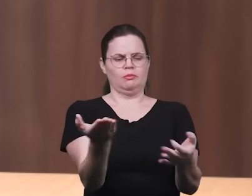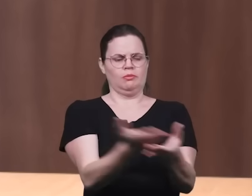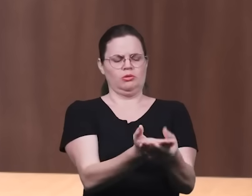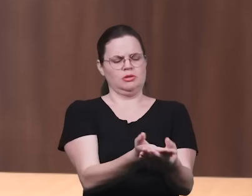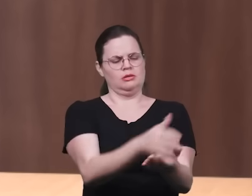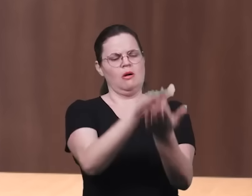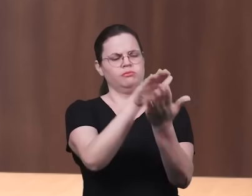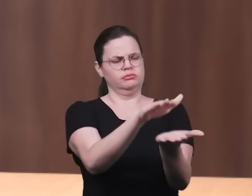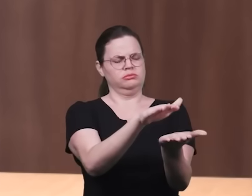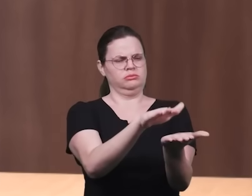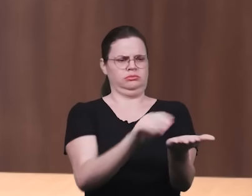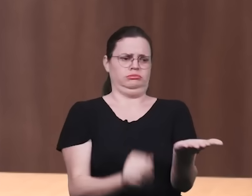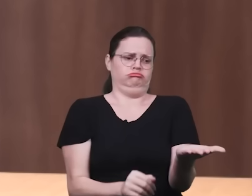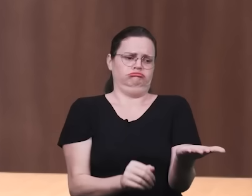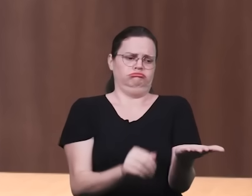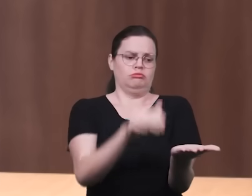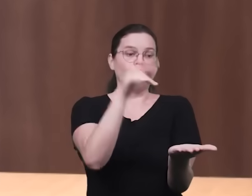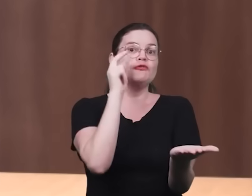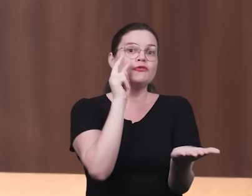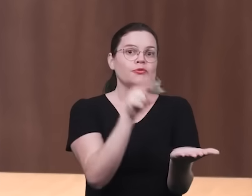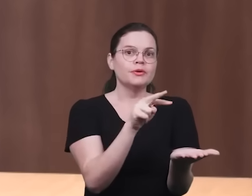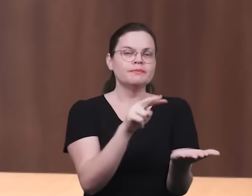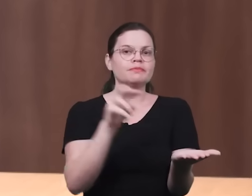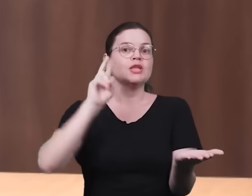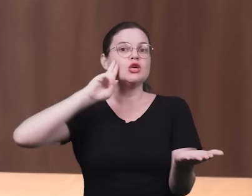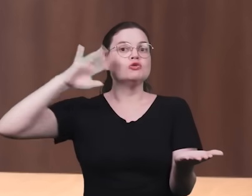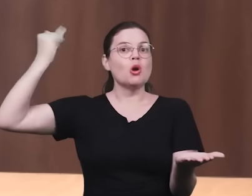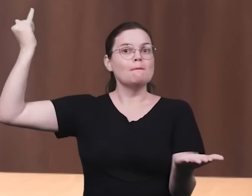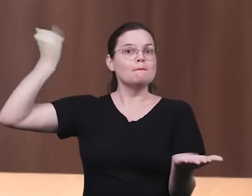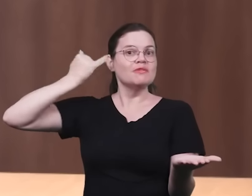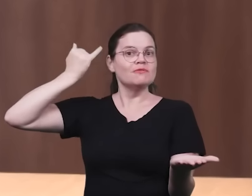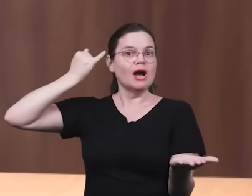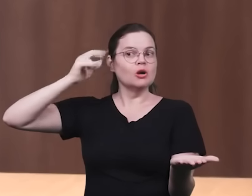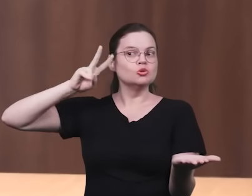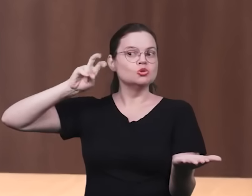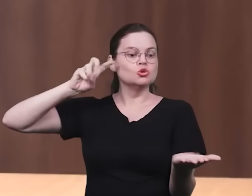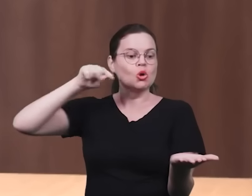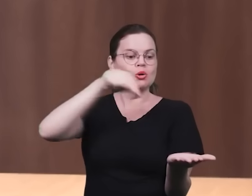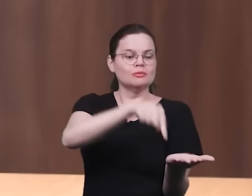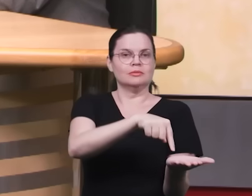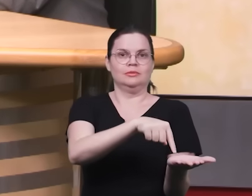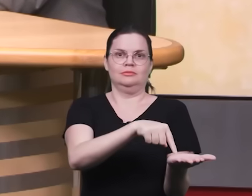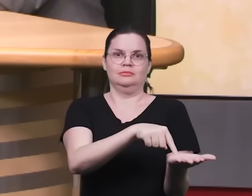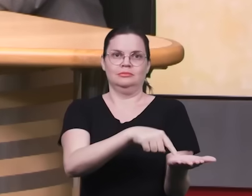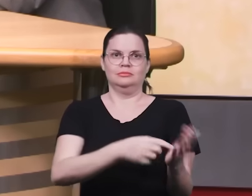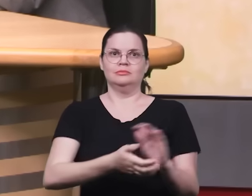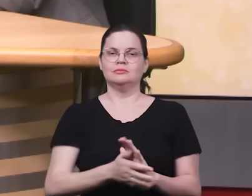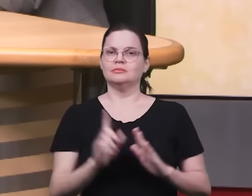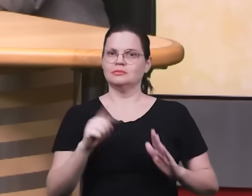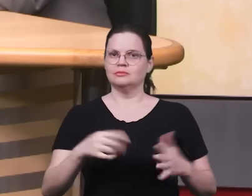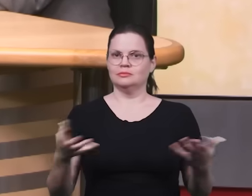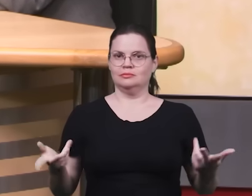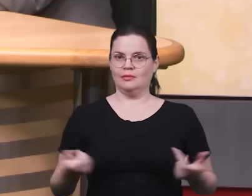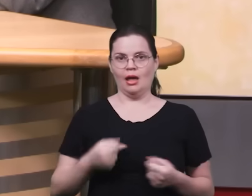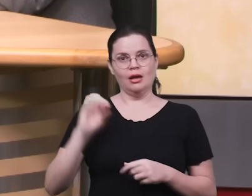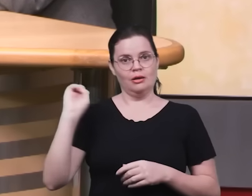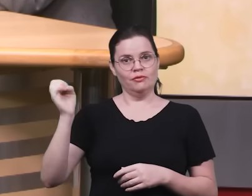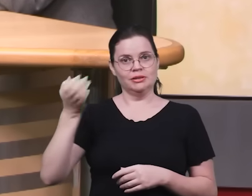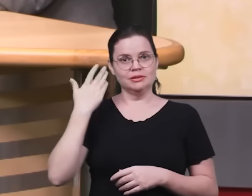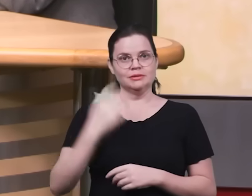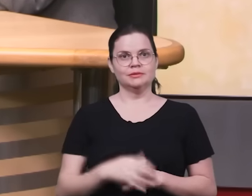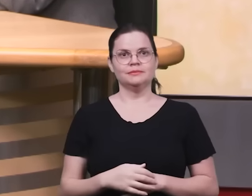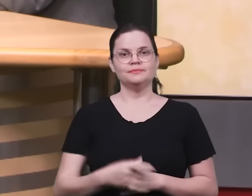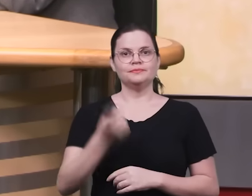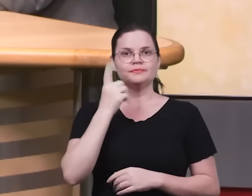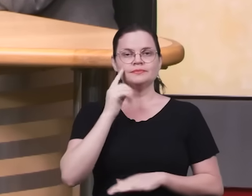Uma visão. E o senhor me falou a respeito desse processo. Isso é extraordinário. Por que às vezes você vê